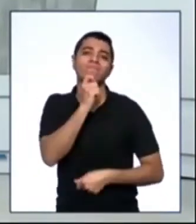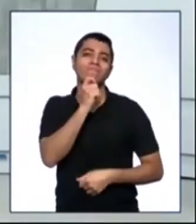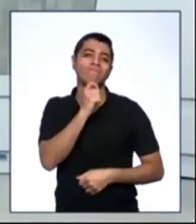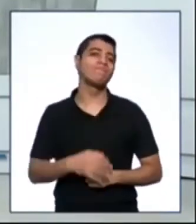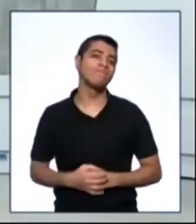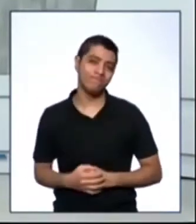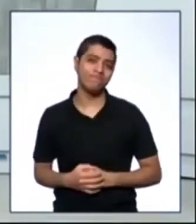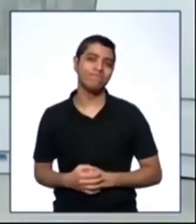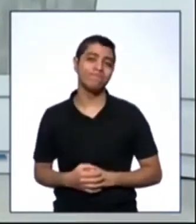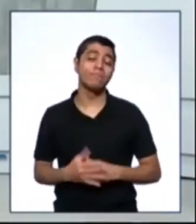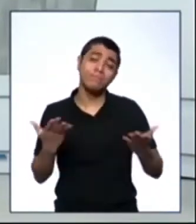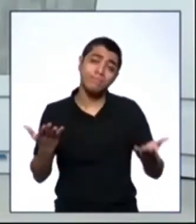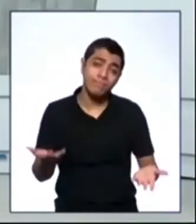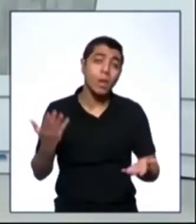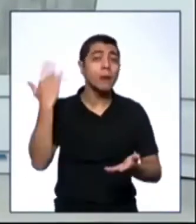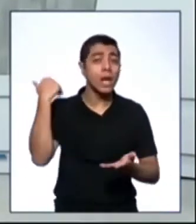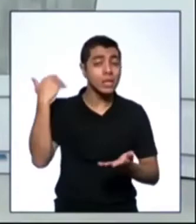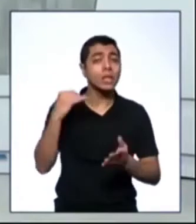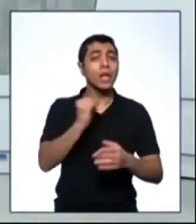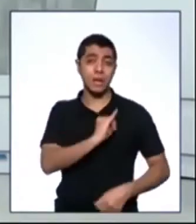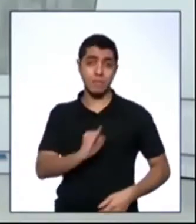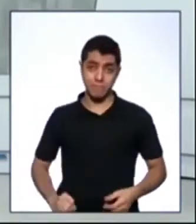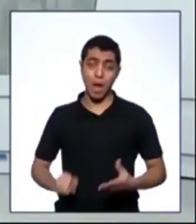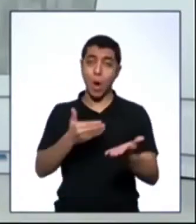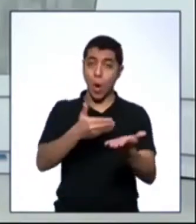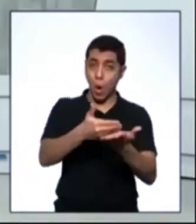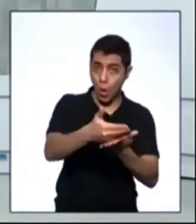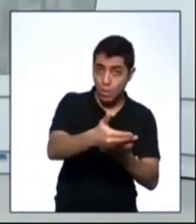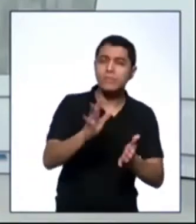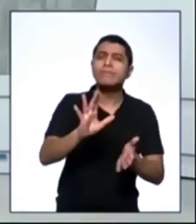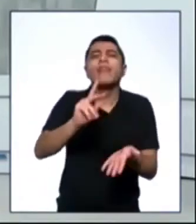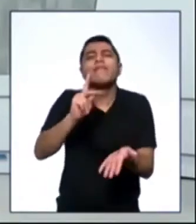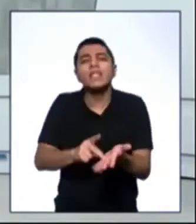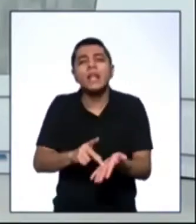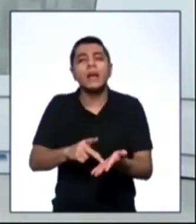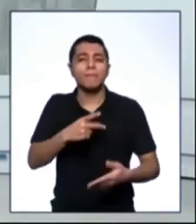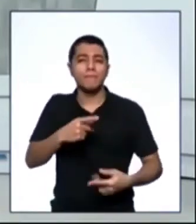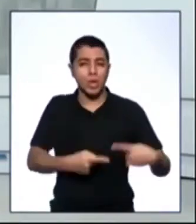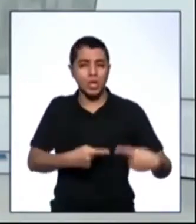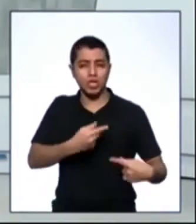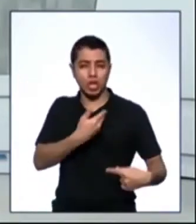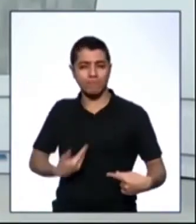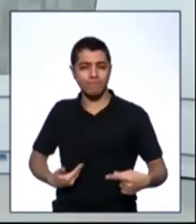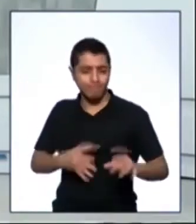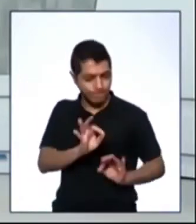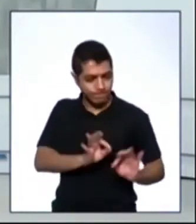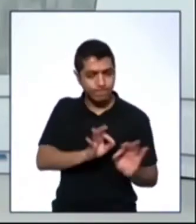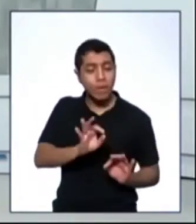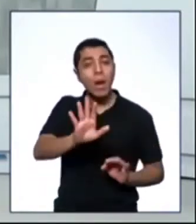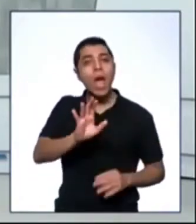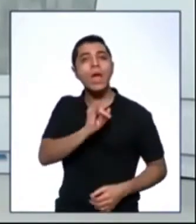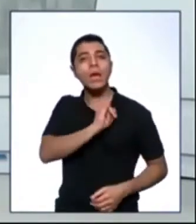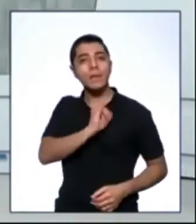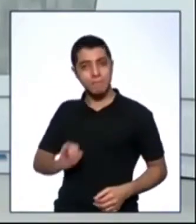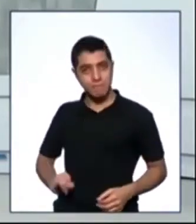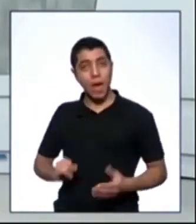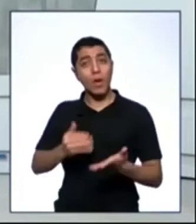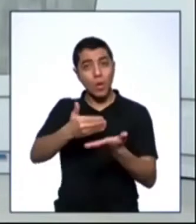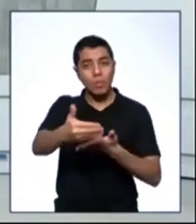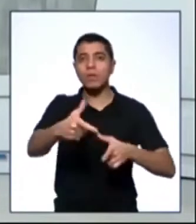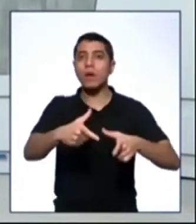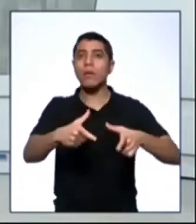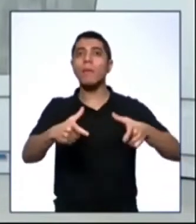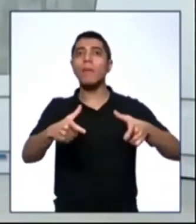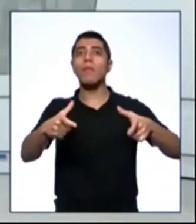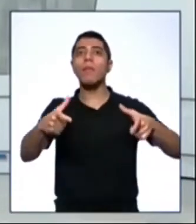começo do Império, na verdade era uma política que já era pensada, já era feita, mas foi no começo do Império que ela tomou grandes proporções. No